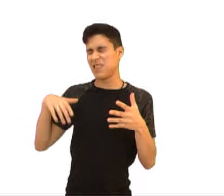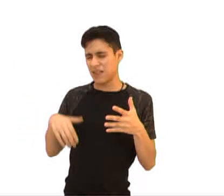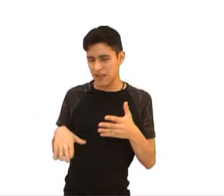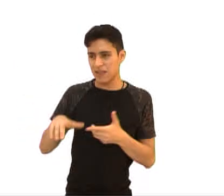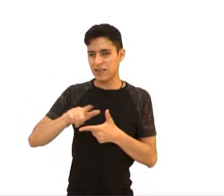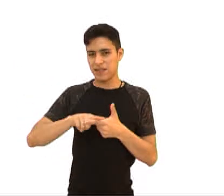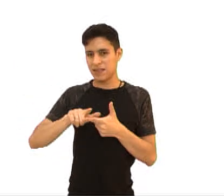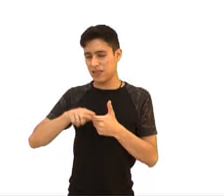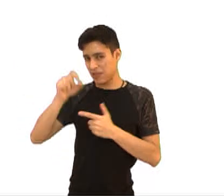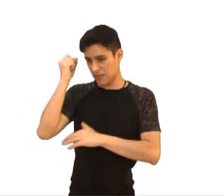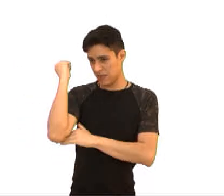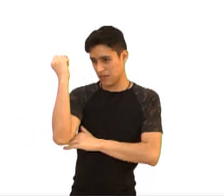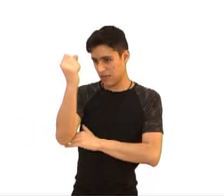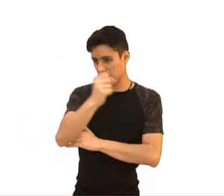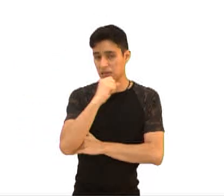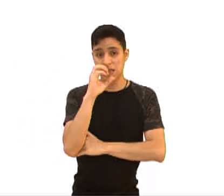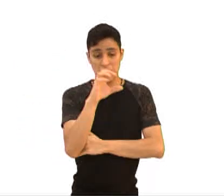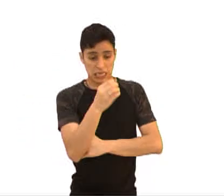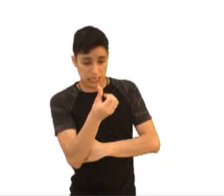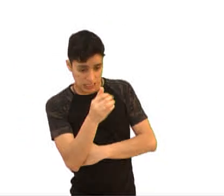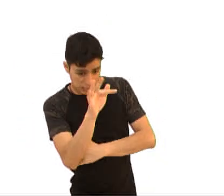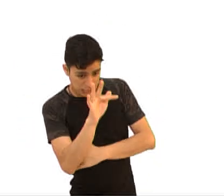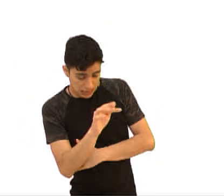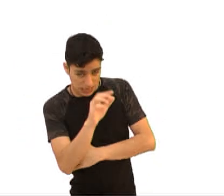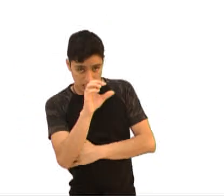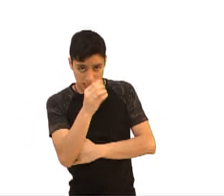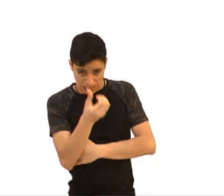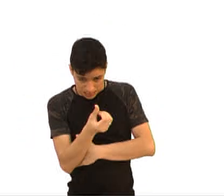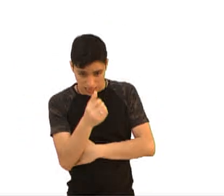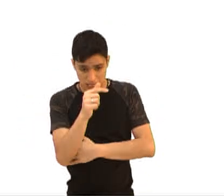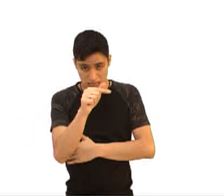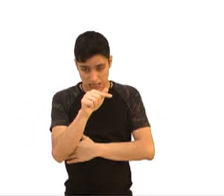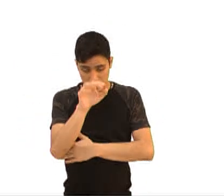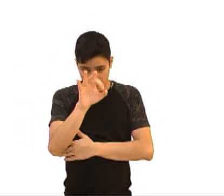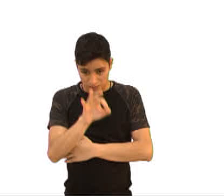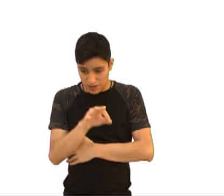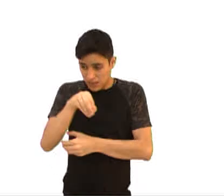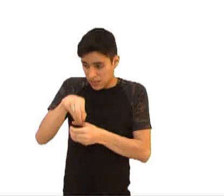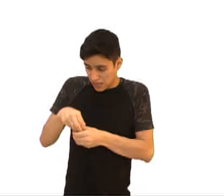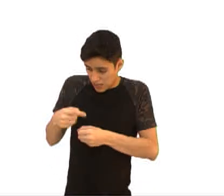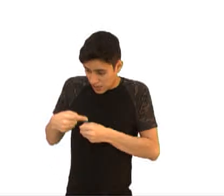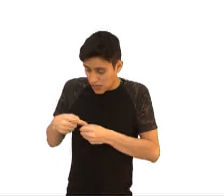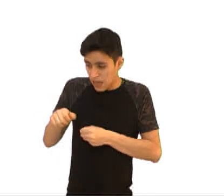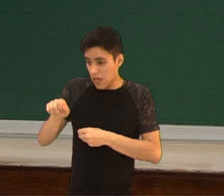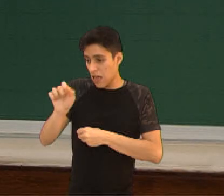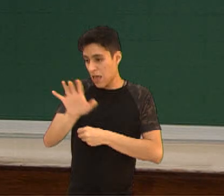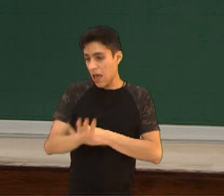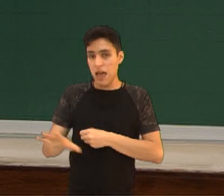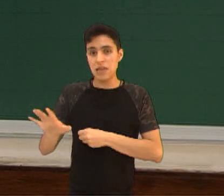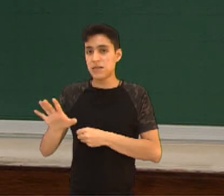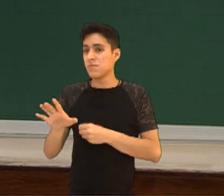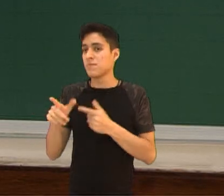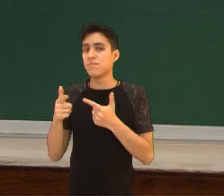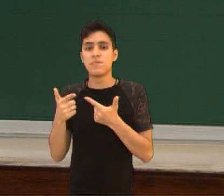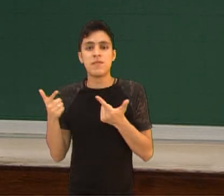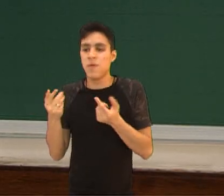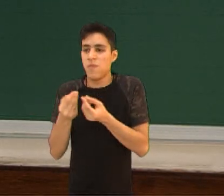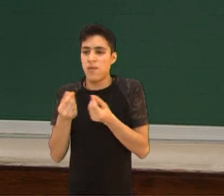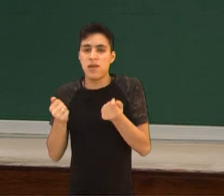né? Você vê, 67% das cidades asiáticas não satisfazem um padrão de qualidade do